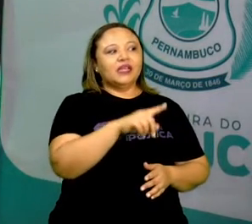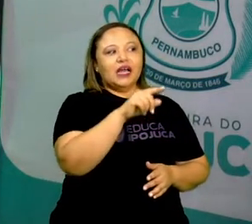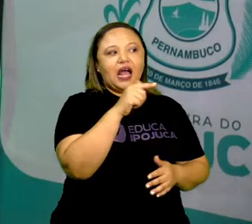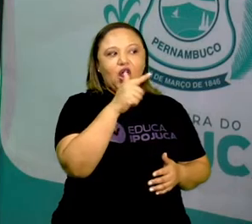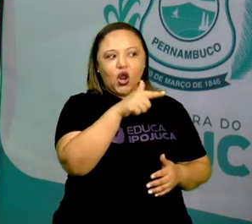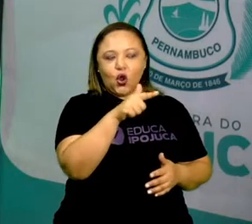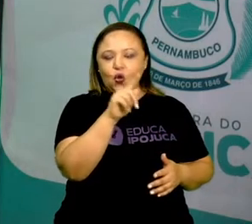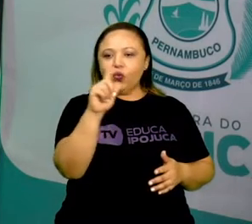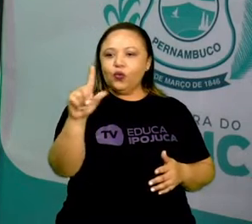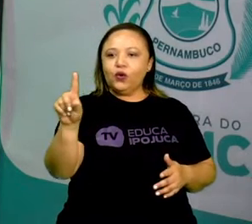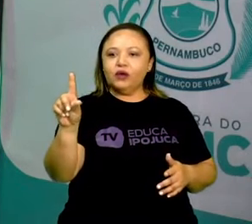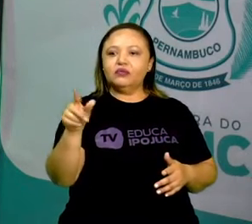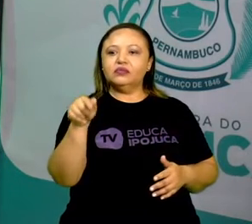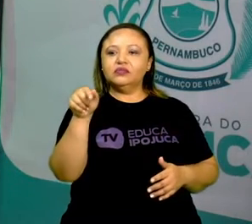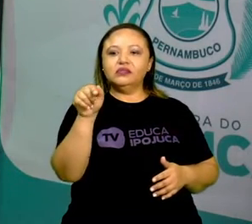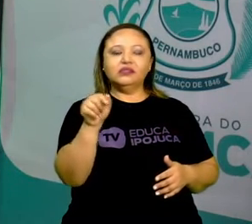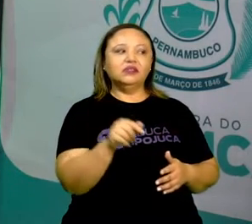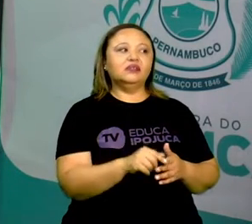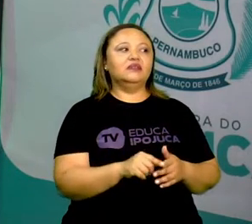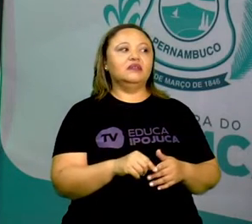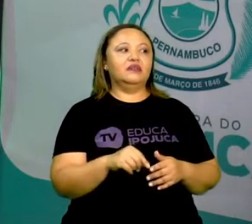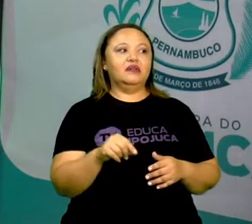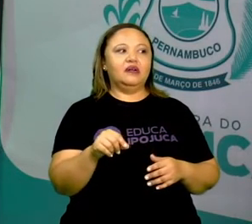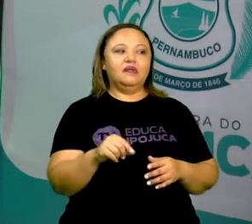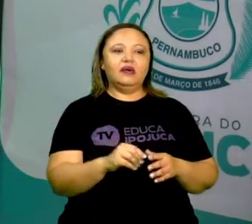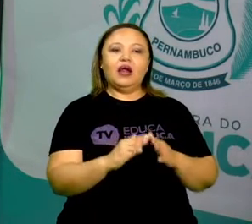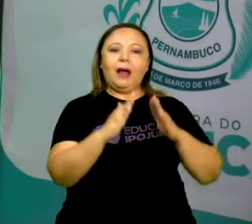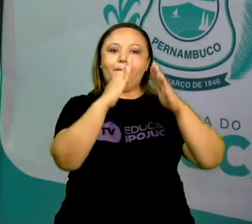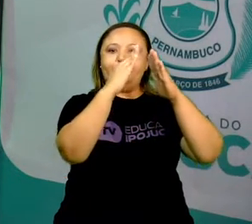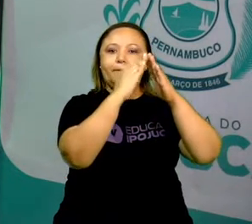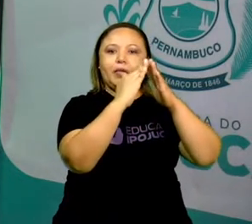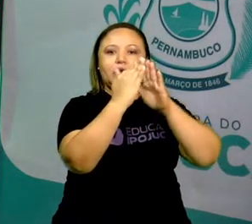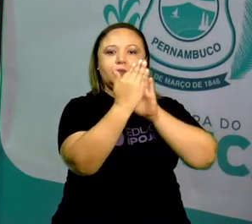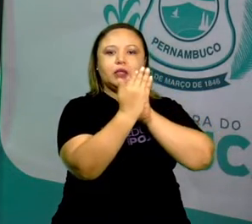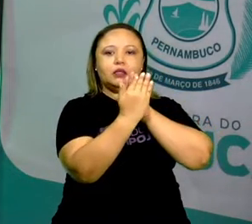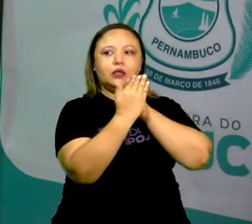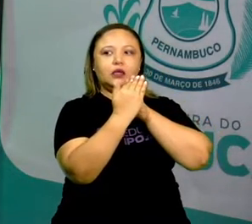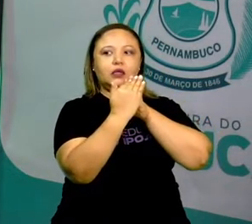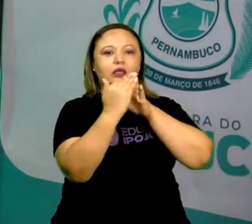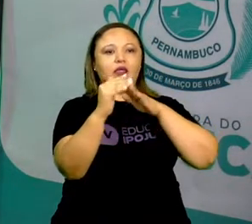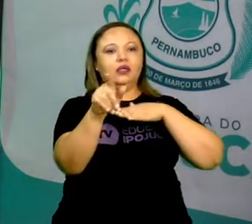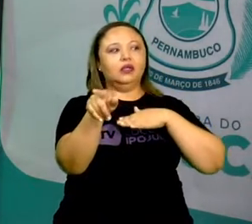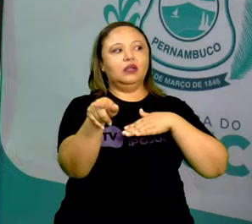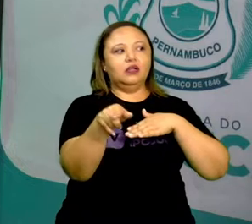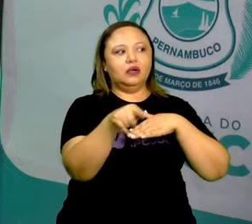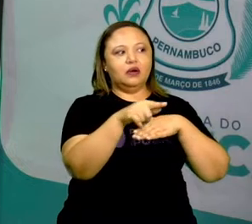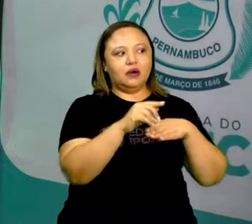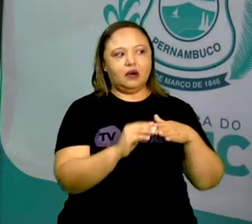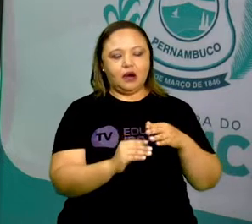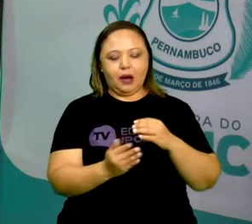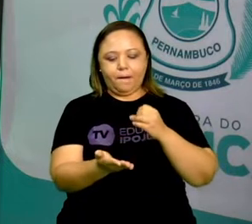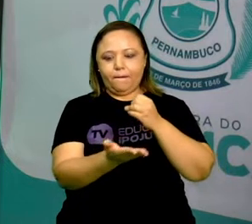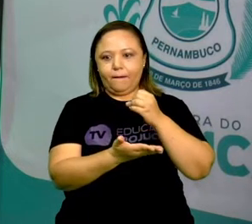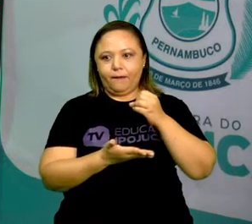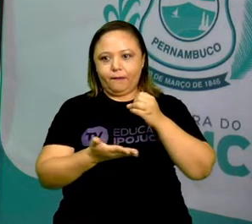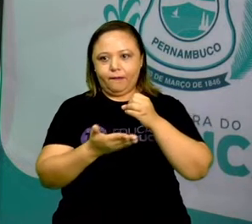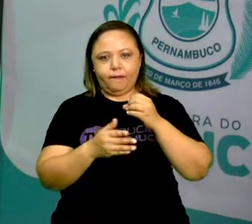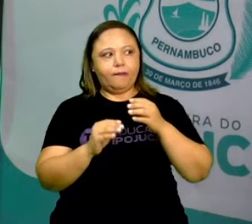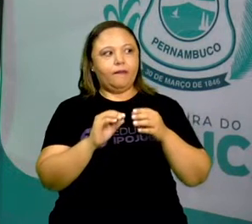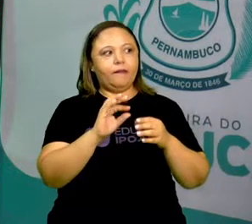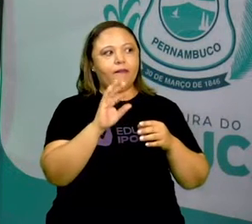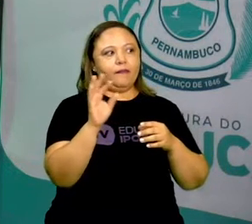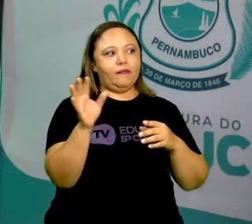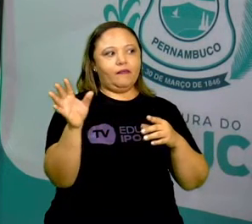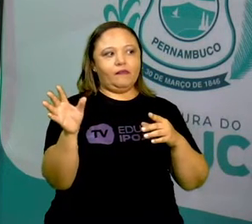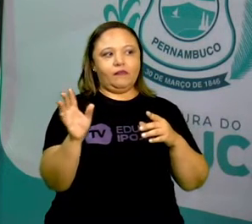um pedacinho modelo de montagem que a planificação da pirâmide perceba a base da pirâmide e aqui